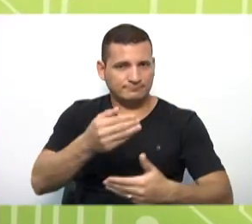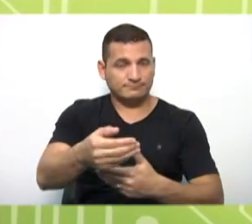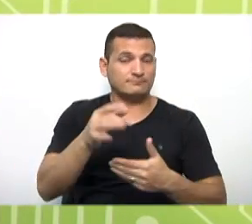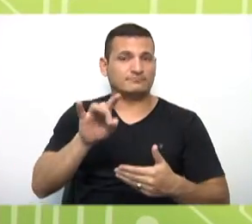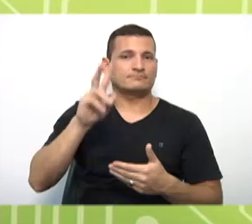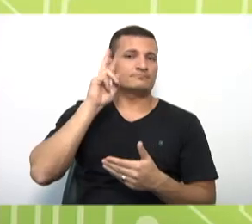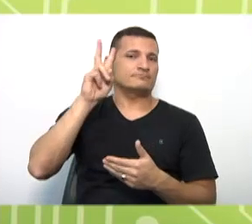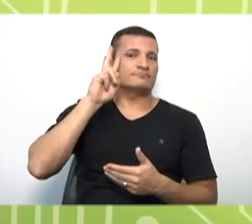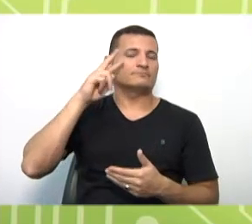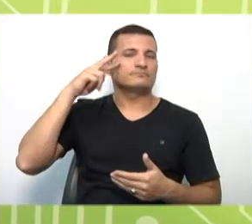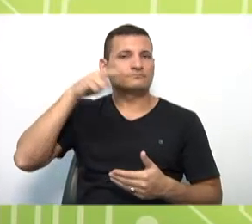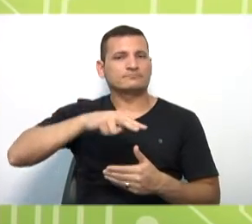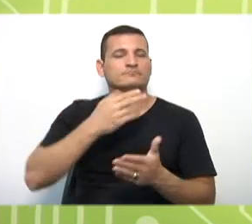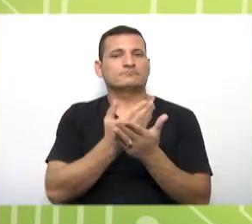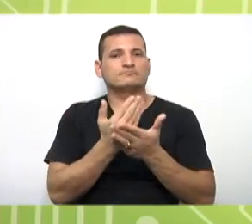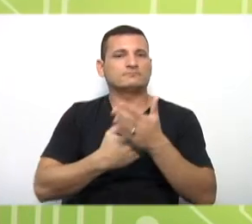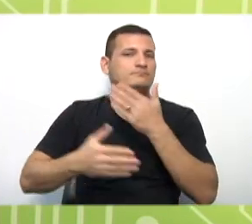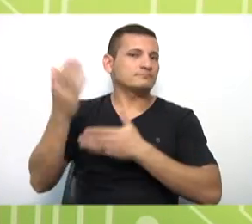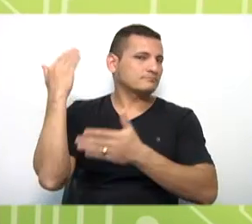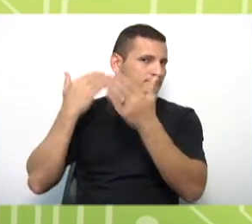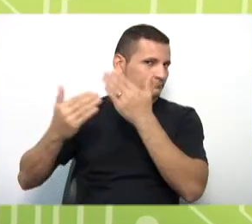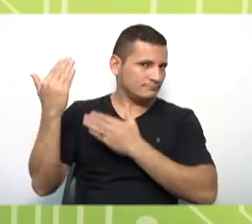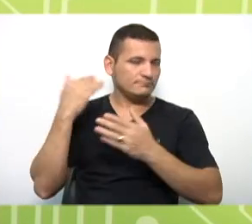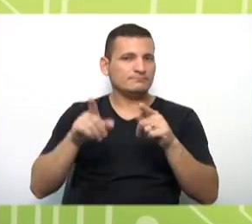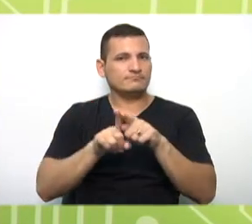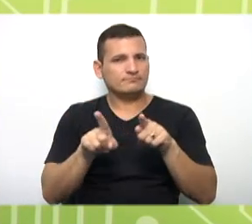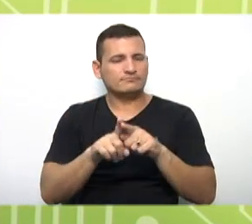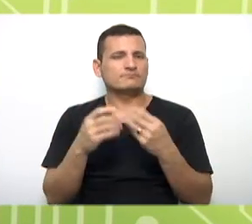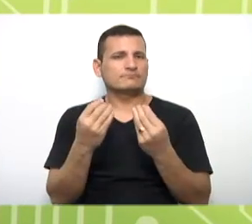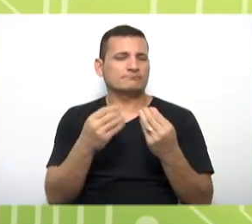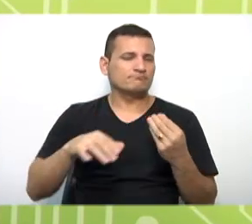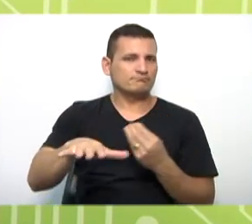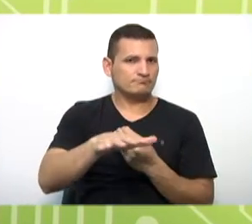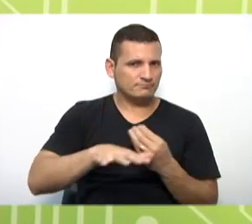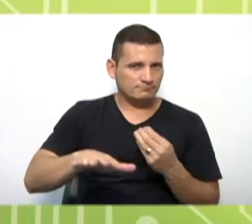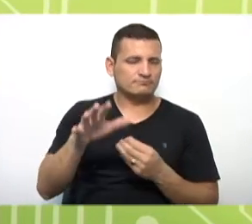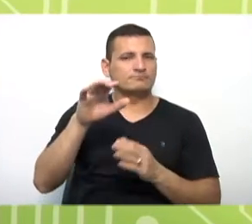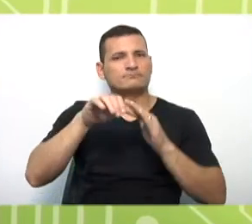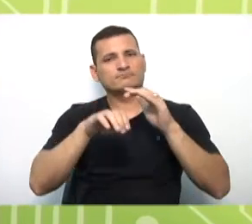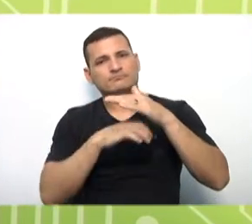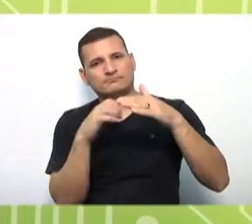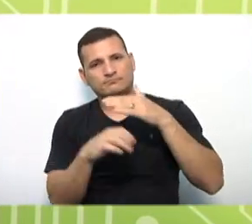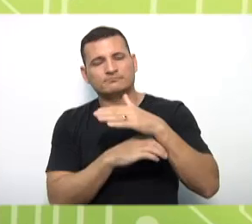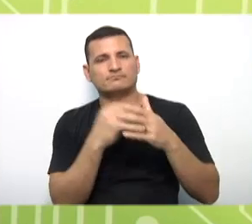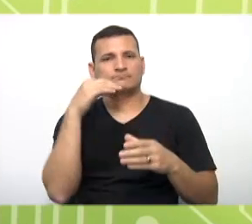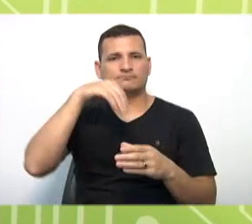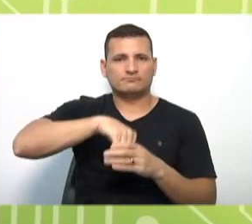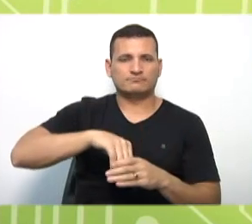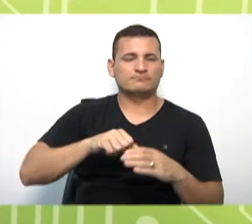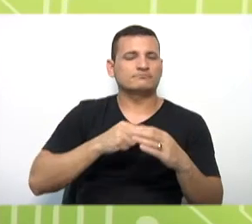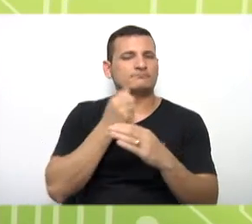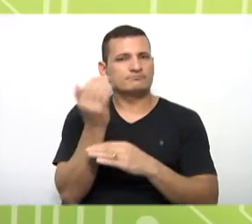aula passada também sobre o ambiente organizacional, tanto interno quanto externo, muitas vezes